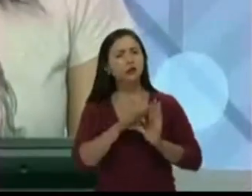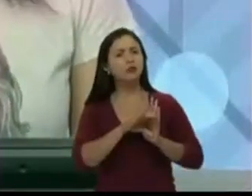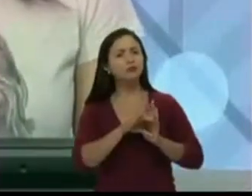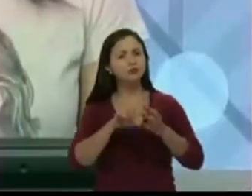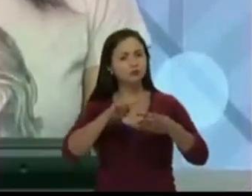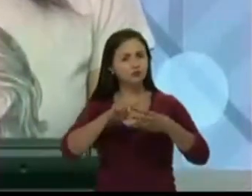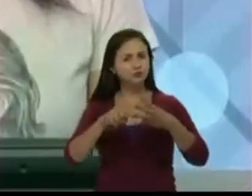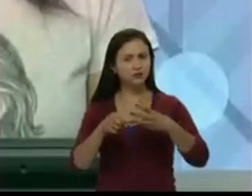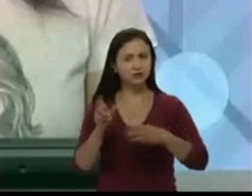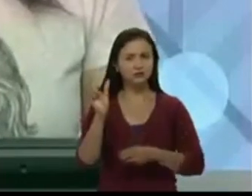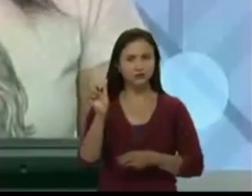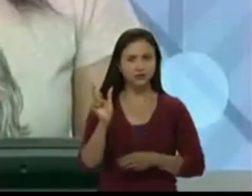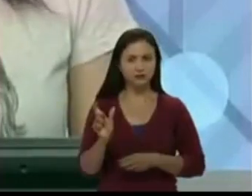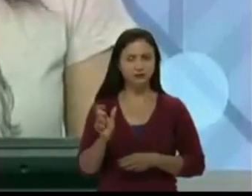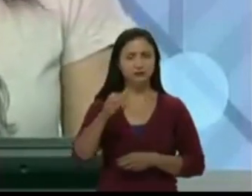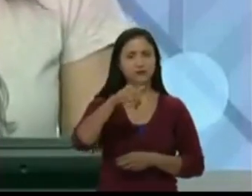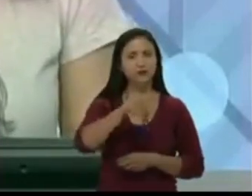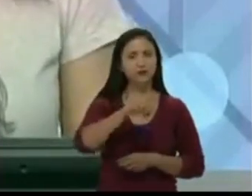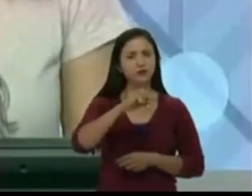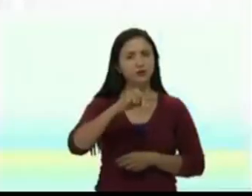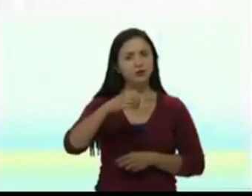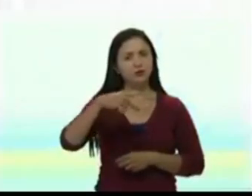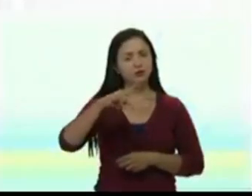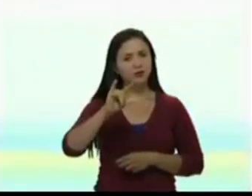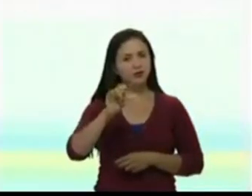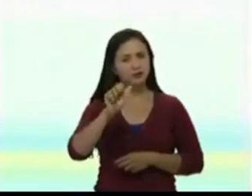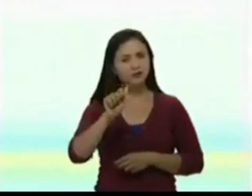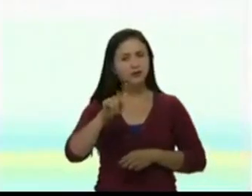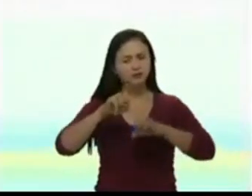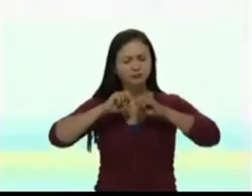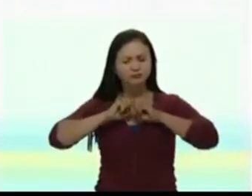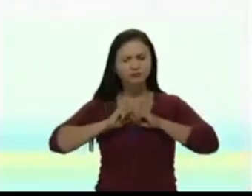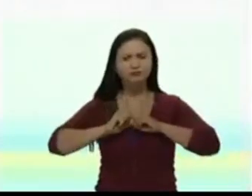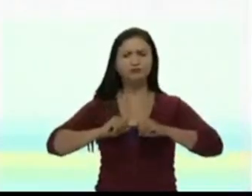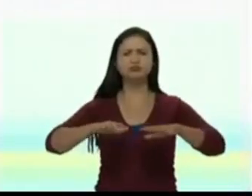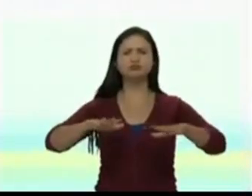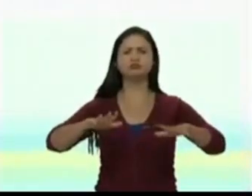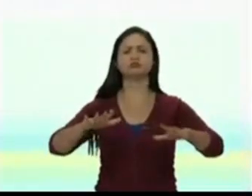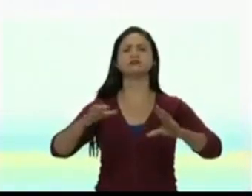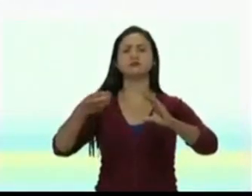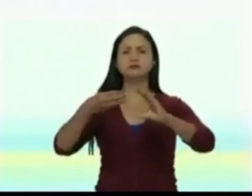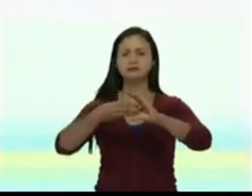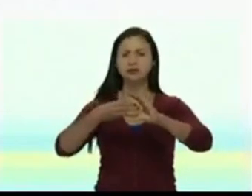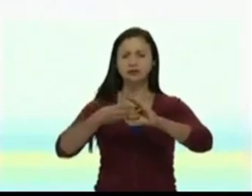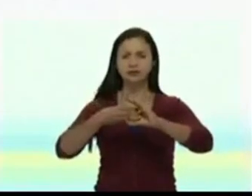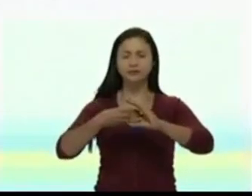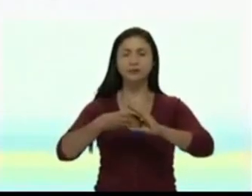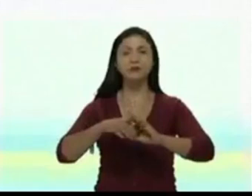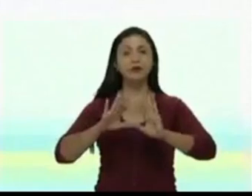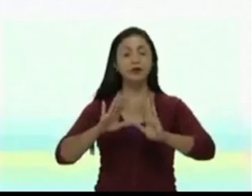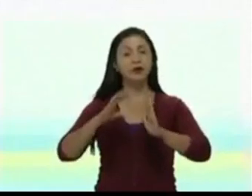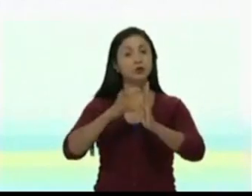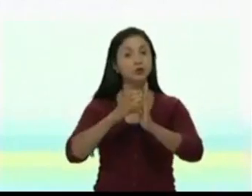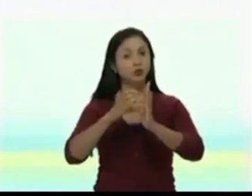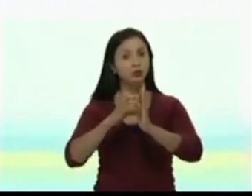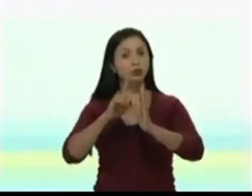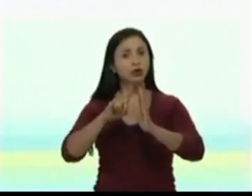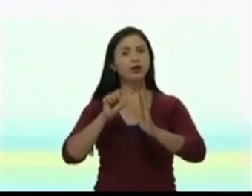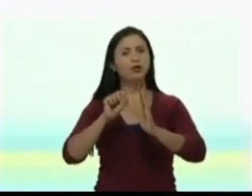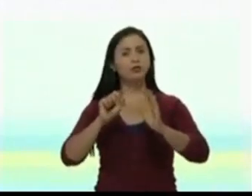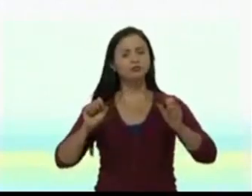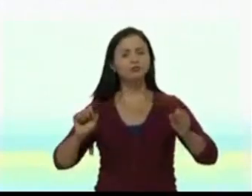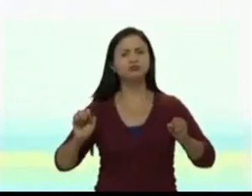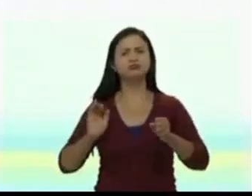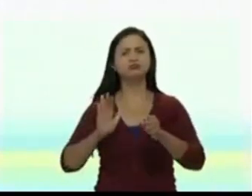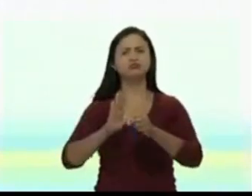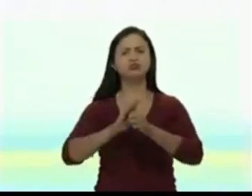palavras. A neoplasia é definida como uma proliferação descontrolada das células. Já o tumor é o acúmulo de algo, levando ao